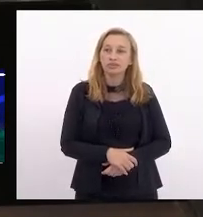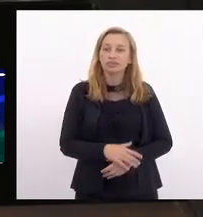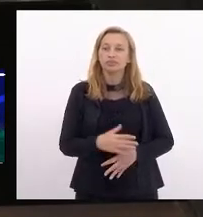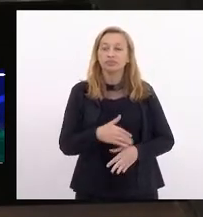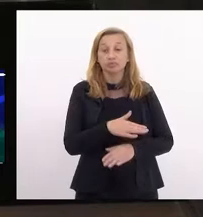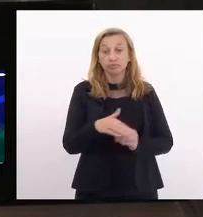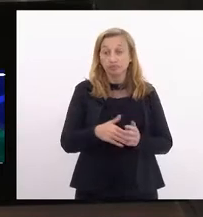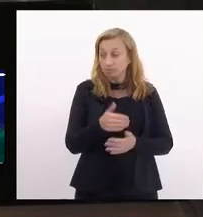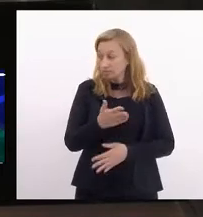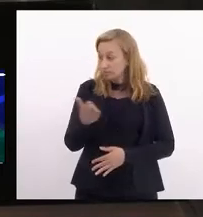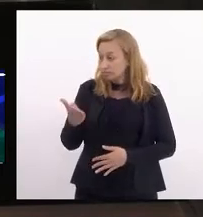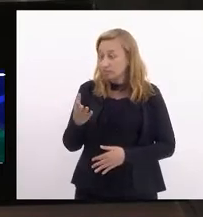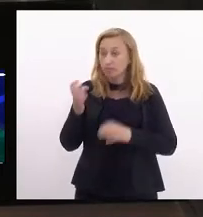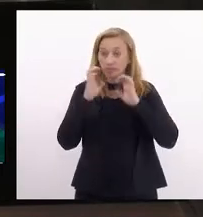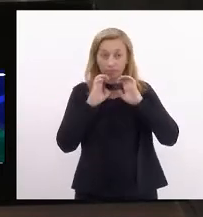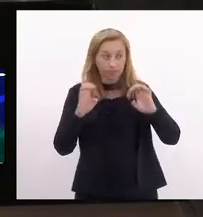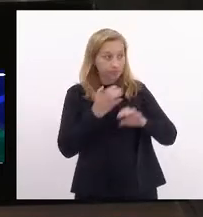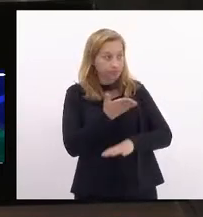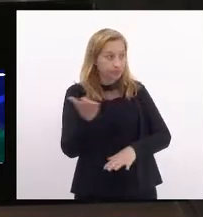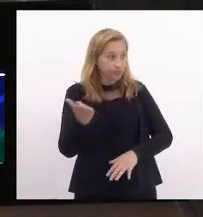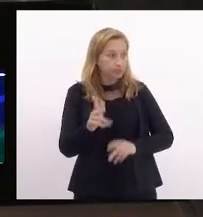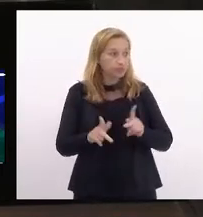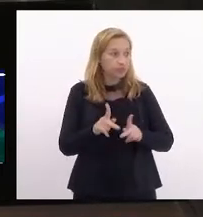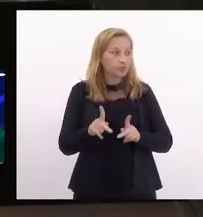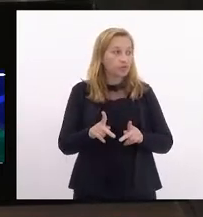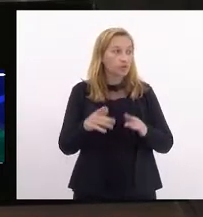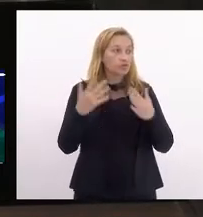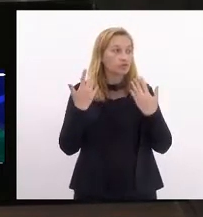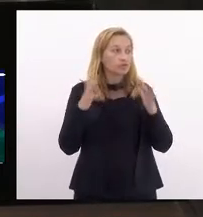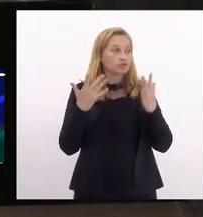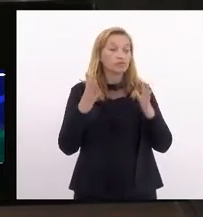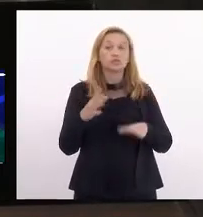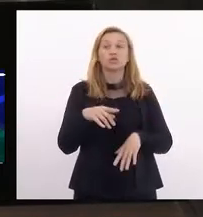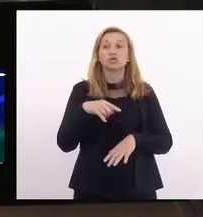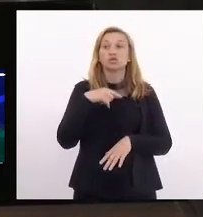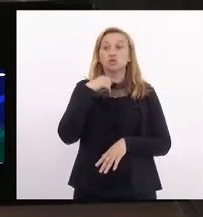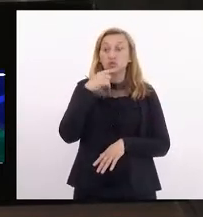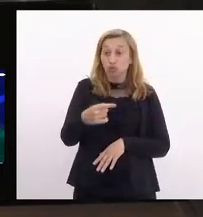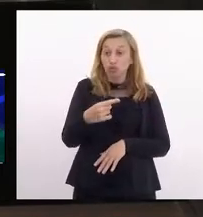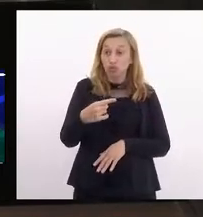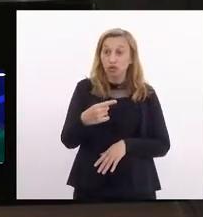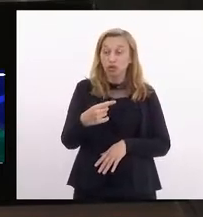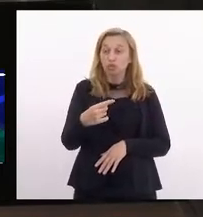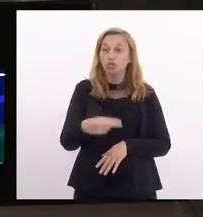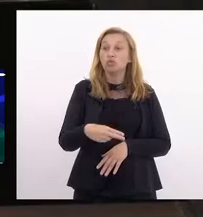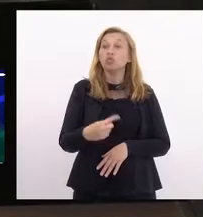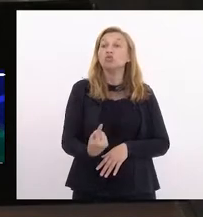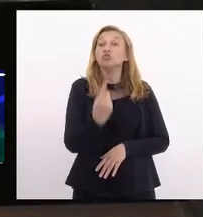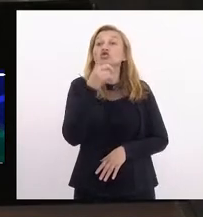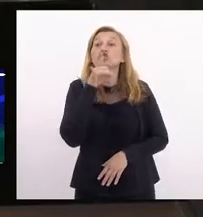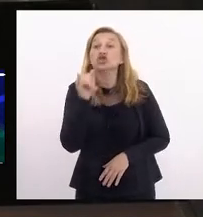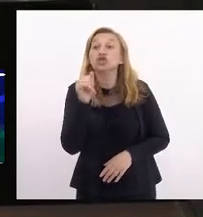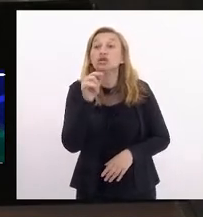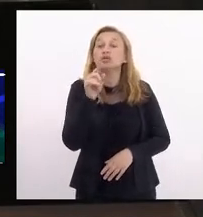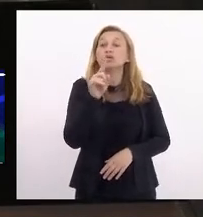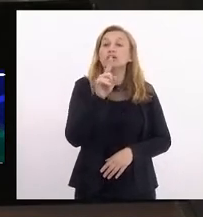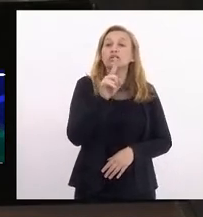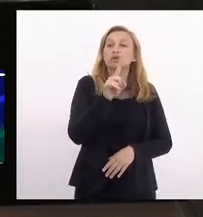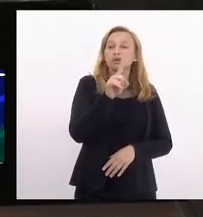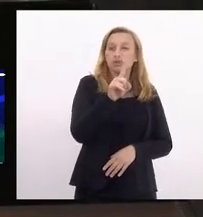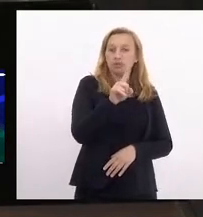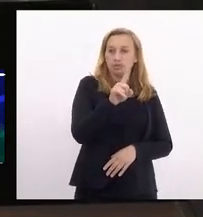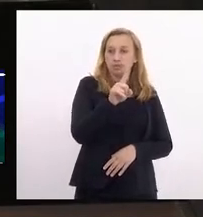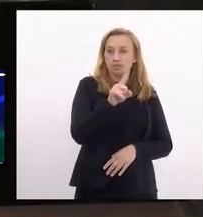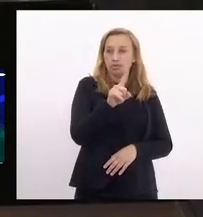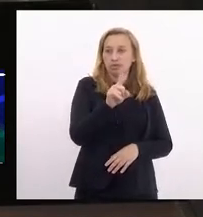meus pares aqui evangélicos como a saudação que eu duvido alguém um dia me proibiu de fazer eu sou do a todos com a